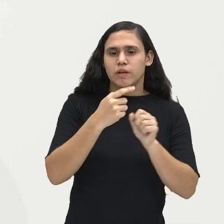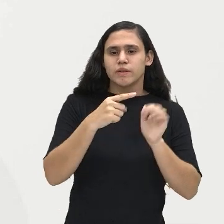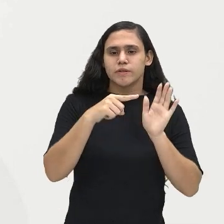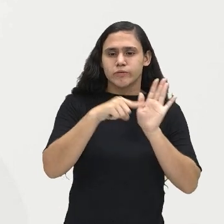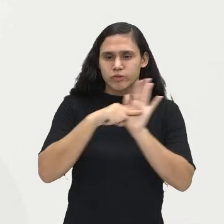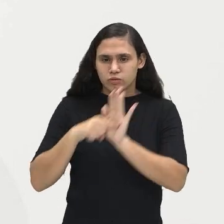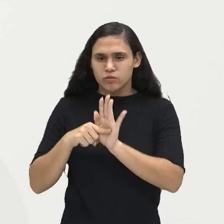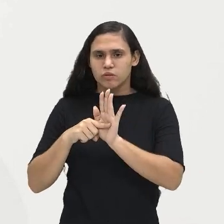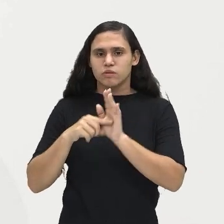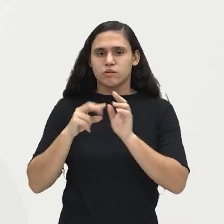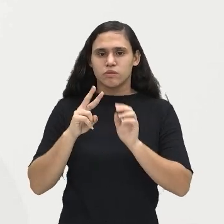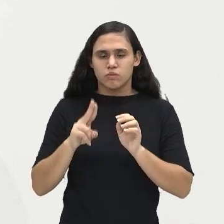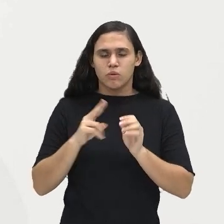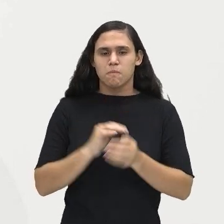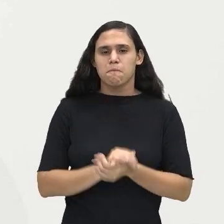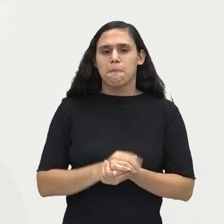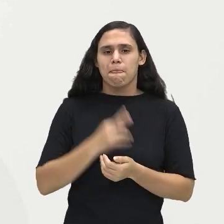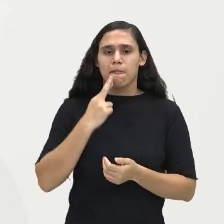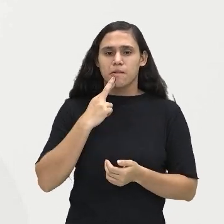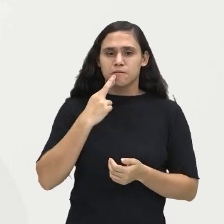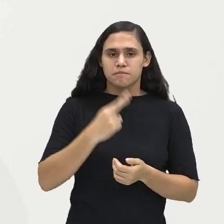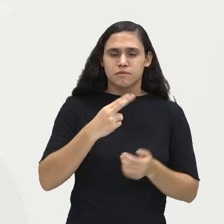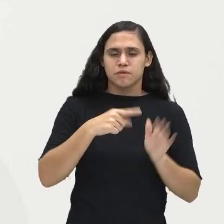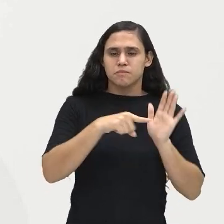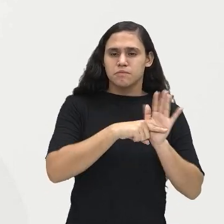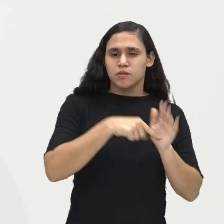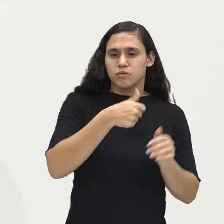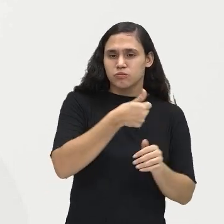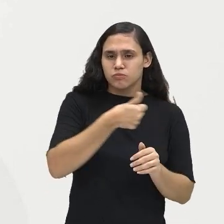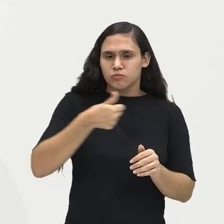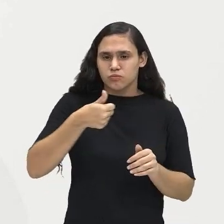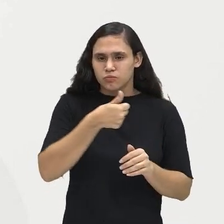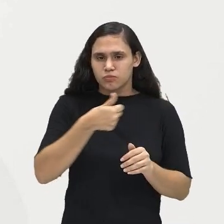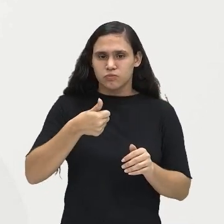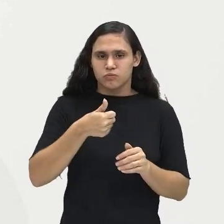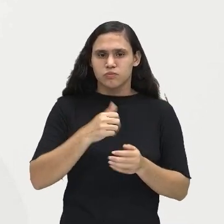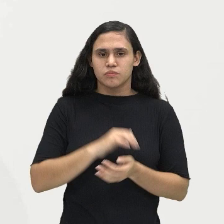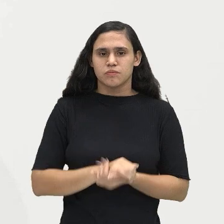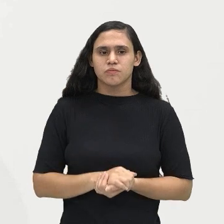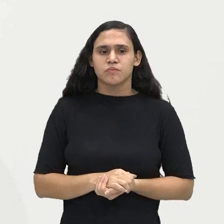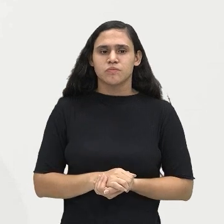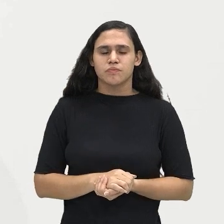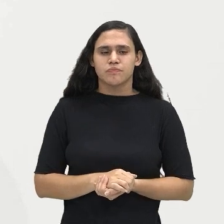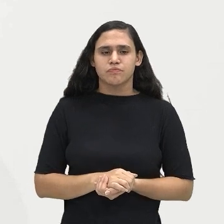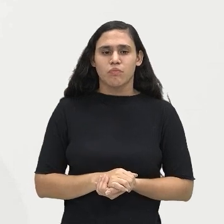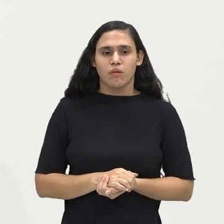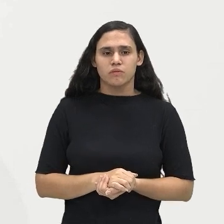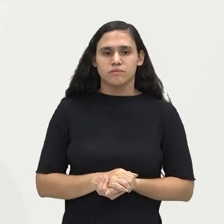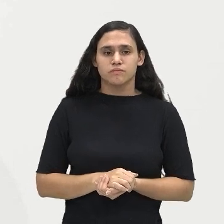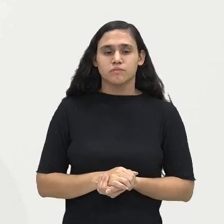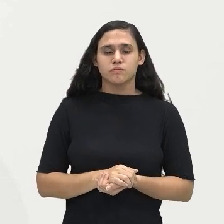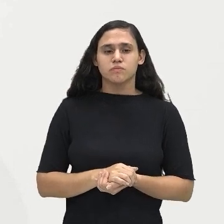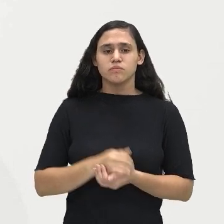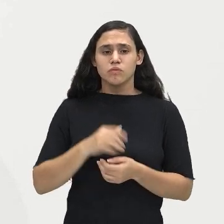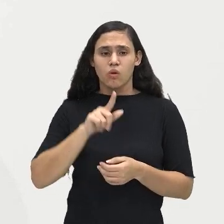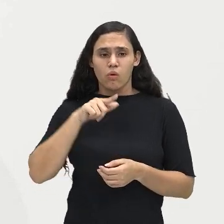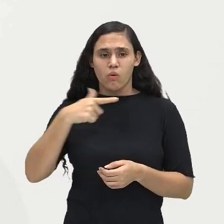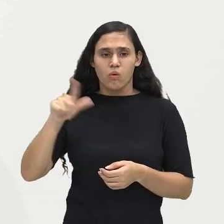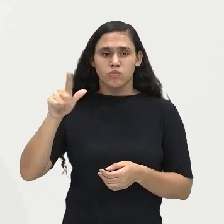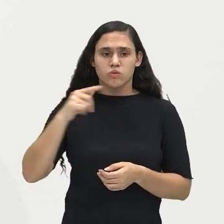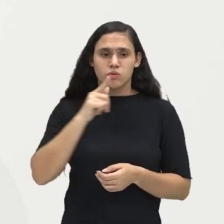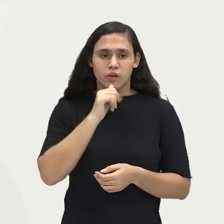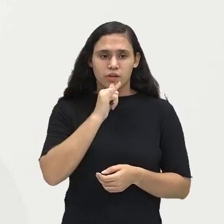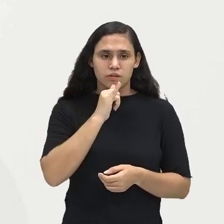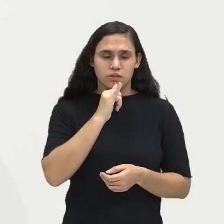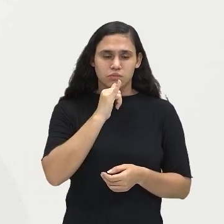2, que a resposta é menos 11. Sinais iguais, soma e repete o sinal. Temos agora, ó, mais 3, repete mais